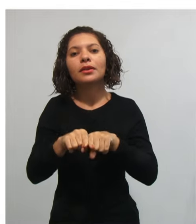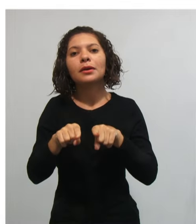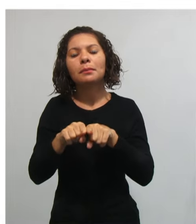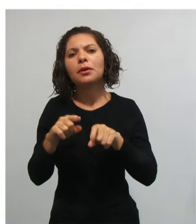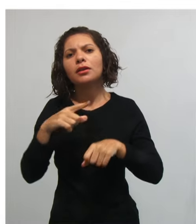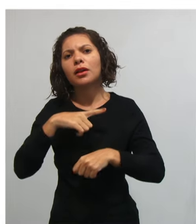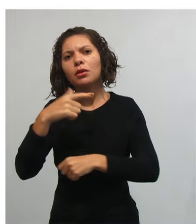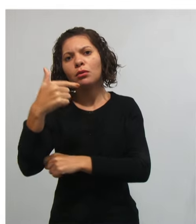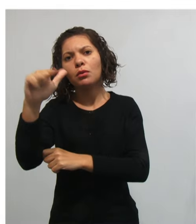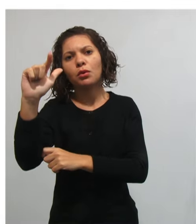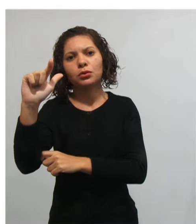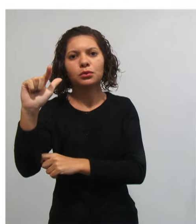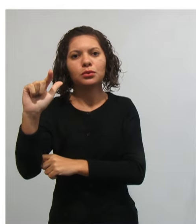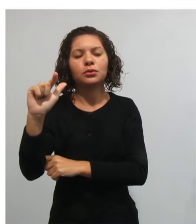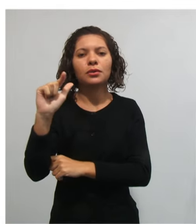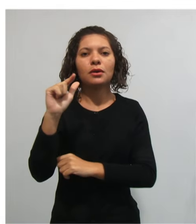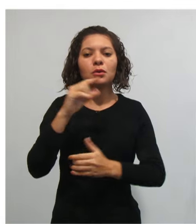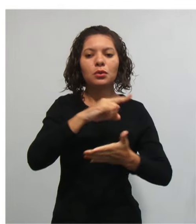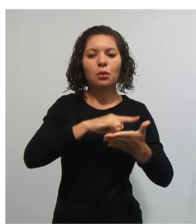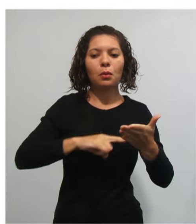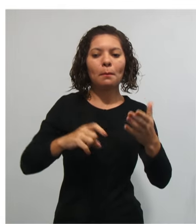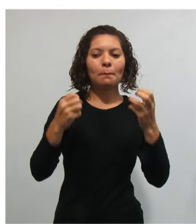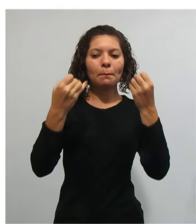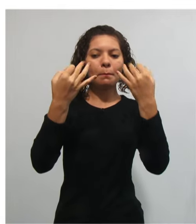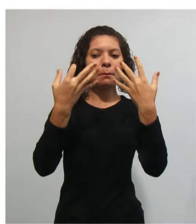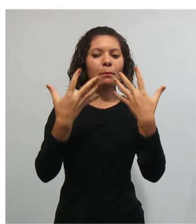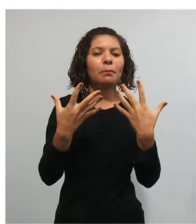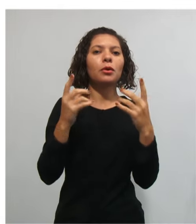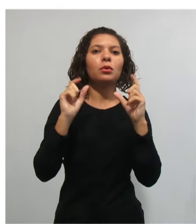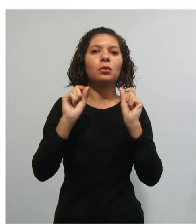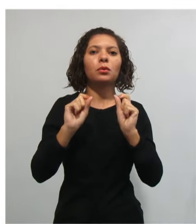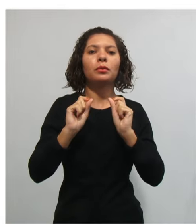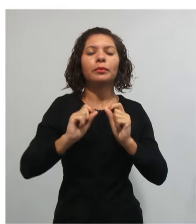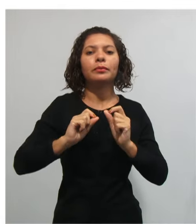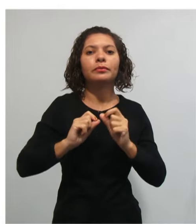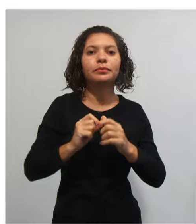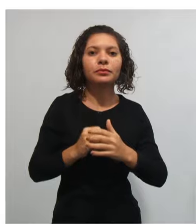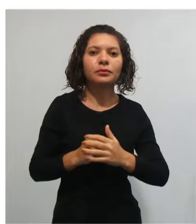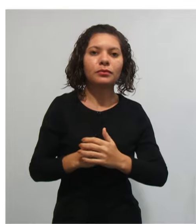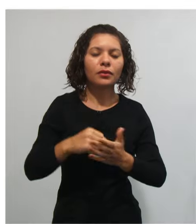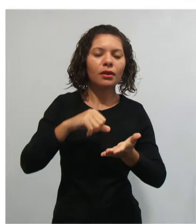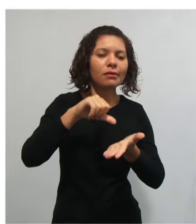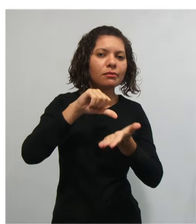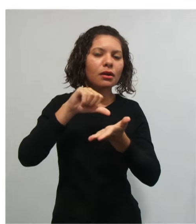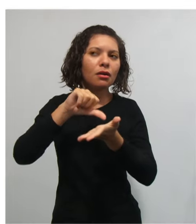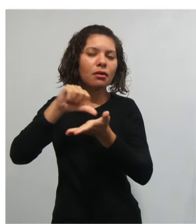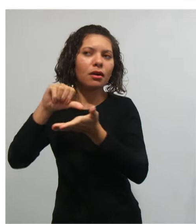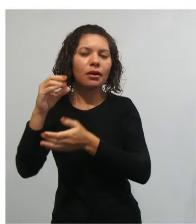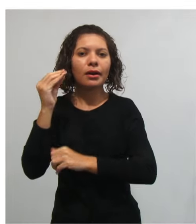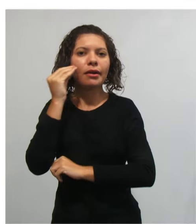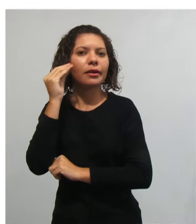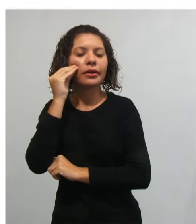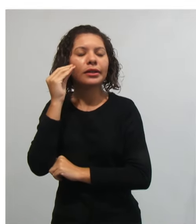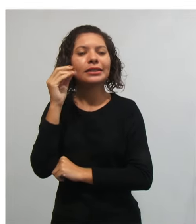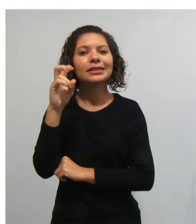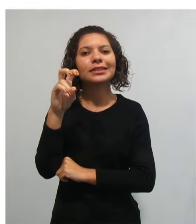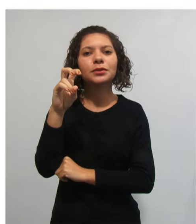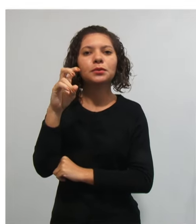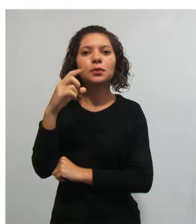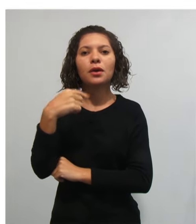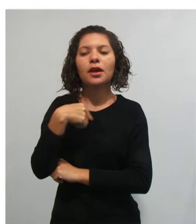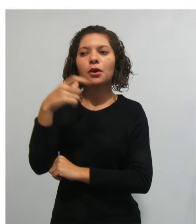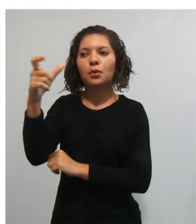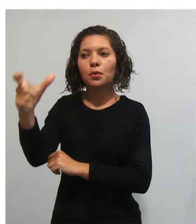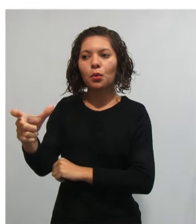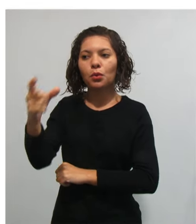desses direitos é a bncc da Educação Infantil traz os campos de experiência que são cinco o